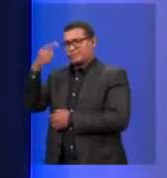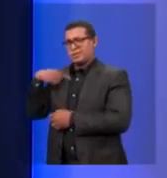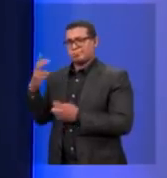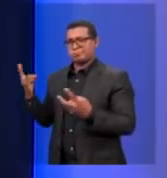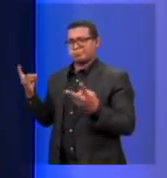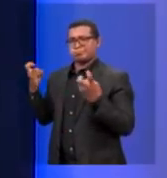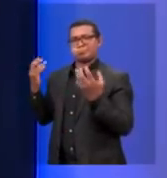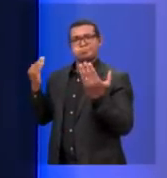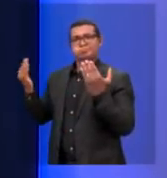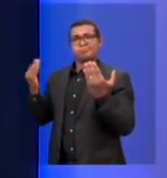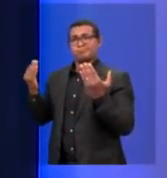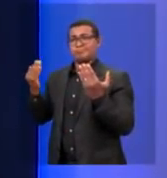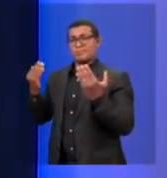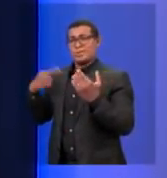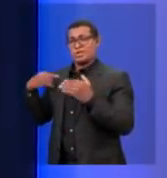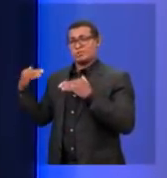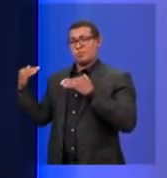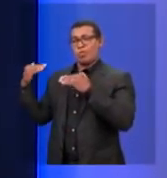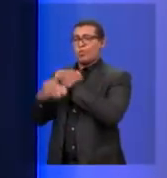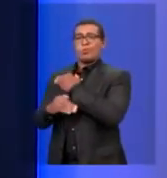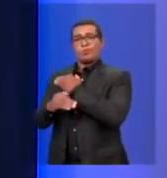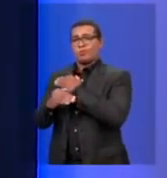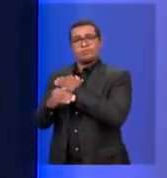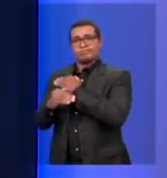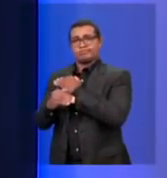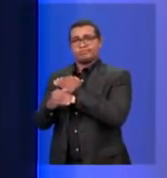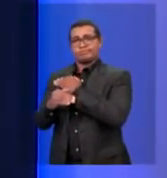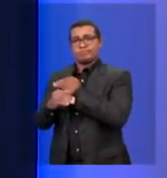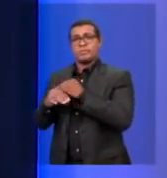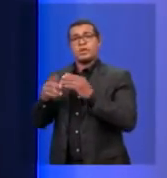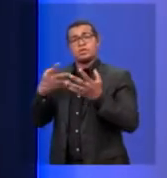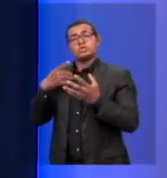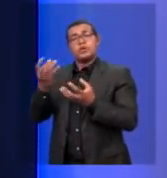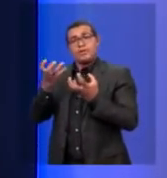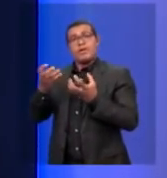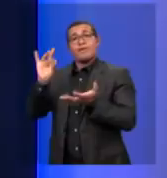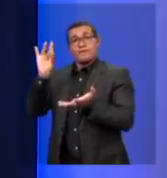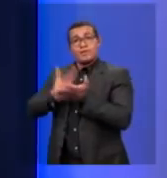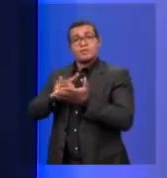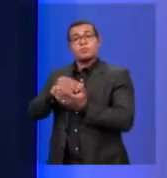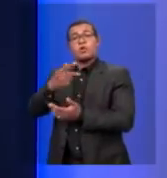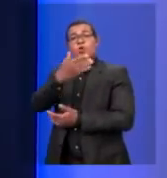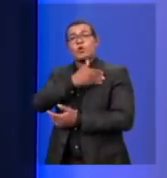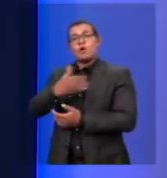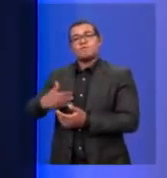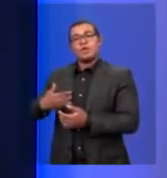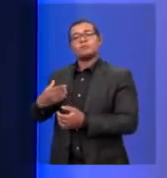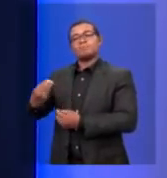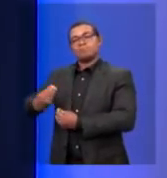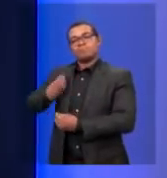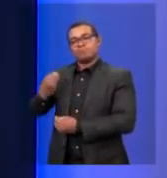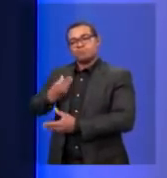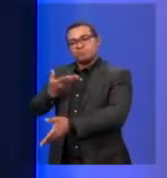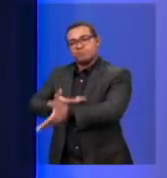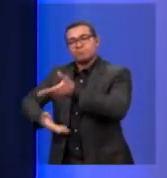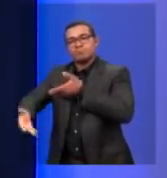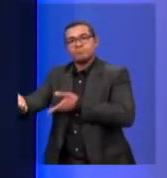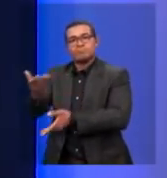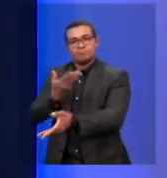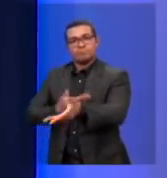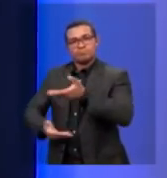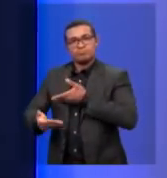gestão do qual nós concordamos nós queremos um governo participativo onde as pessoas podem possam de fato